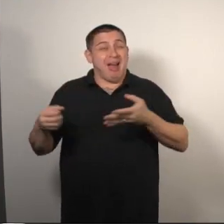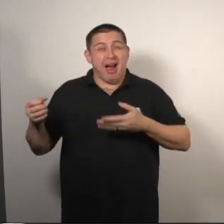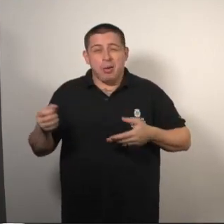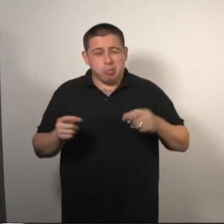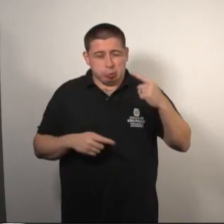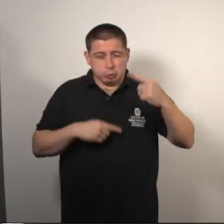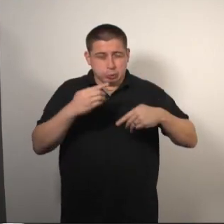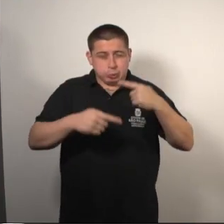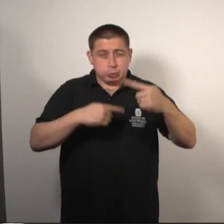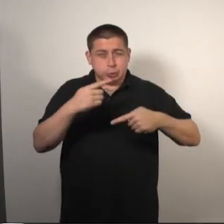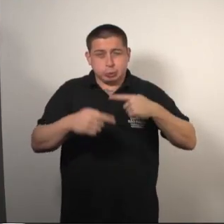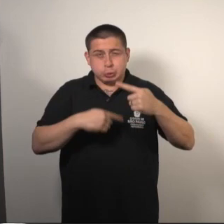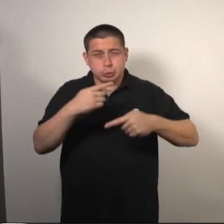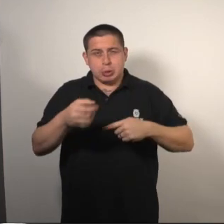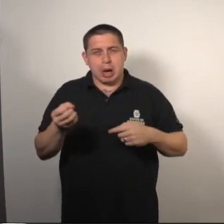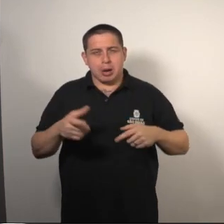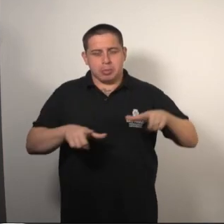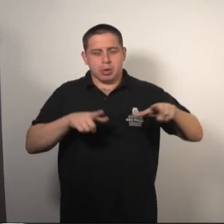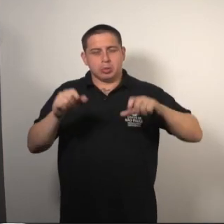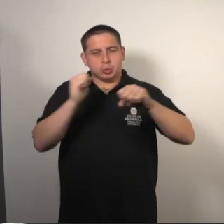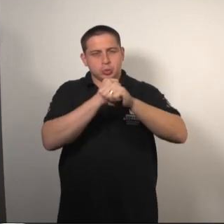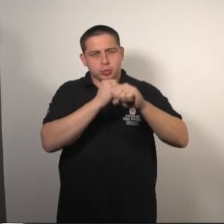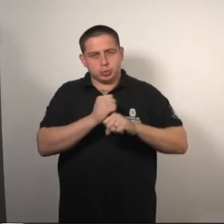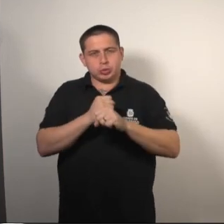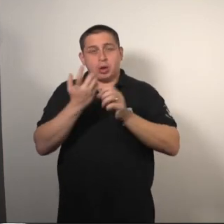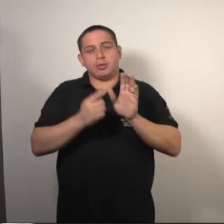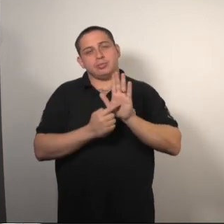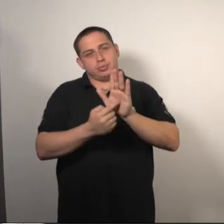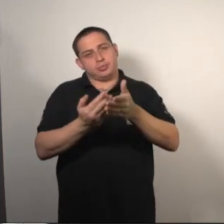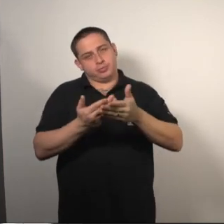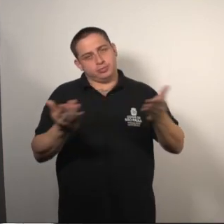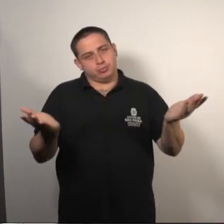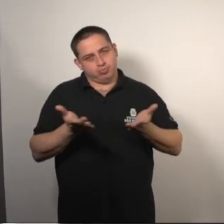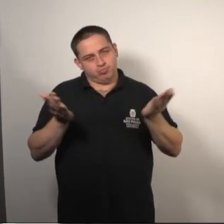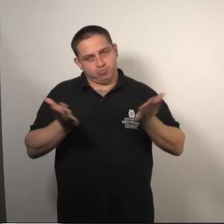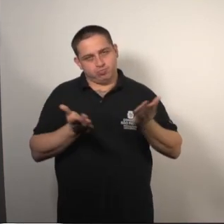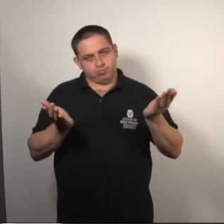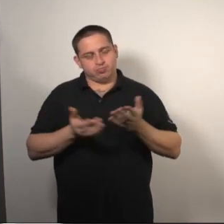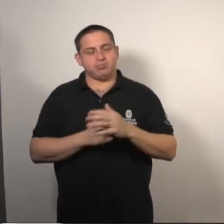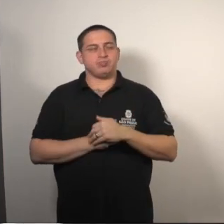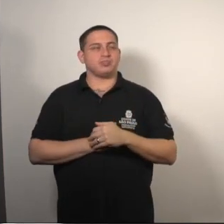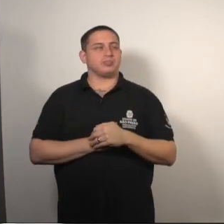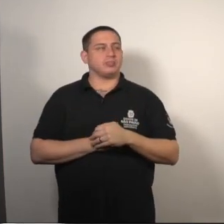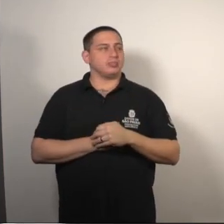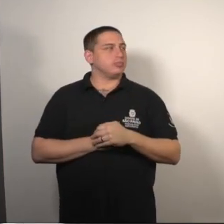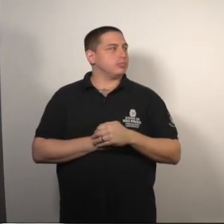no programa, e é isso que a gente está mostrando para vocês hoje.